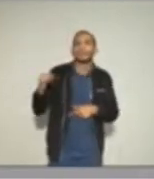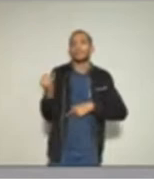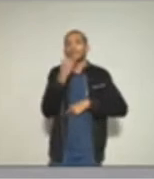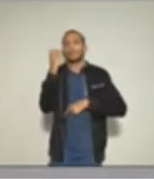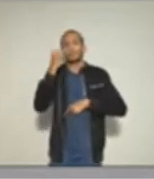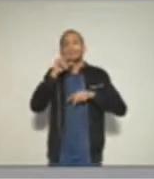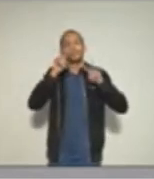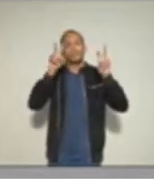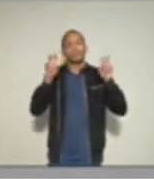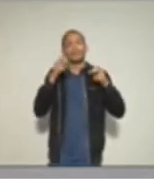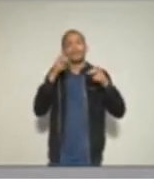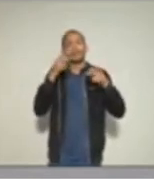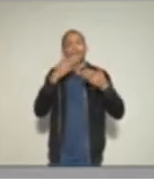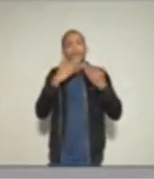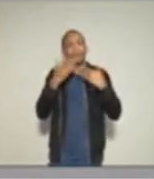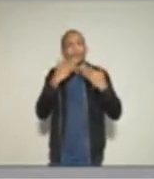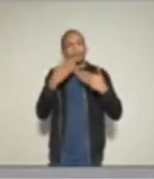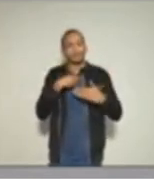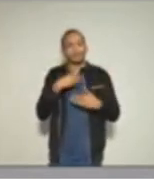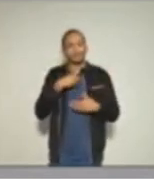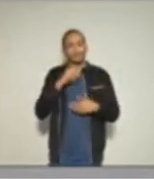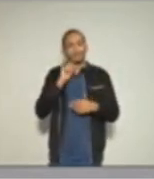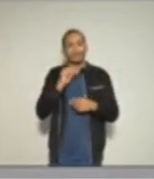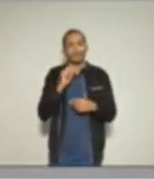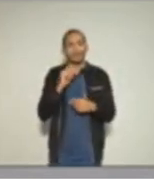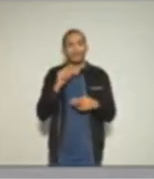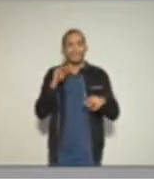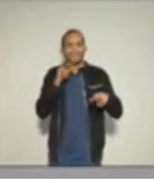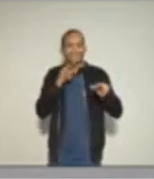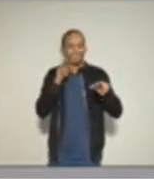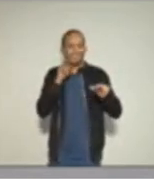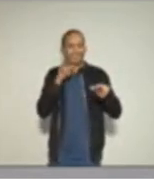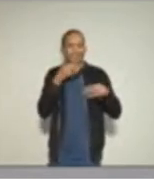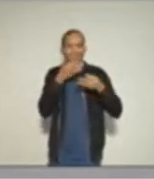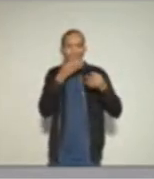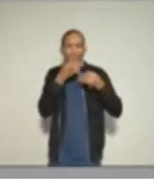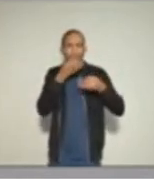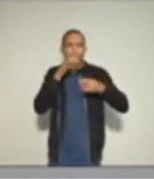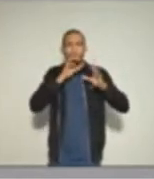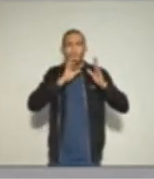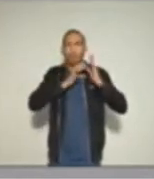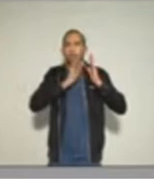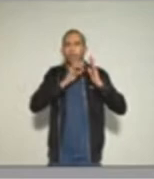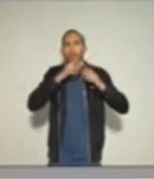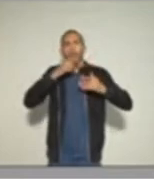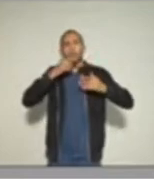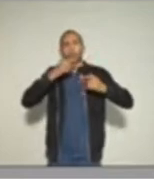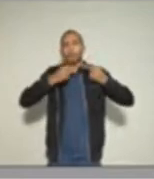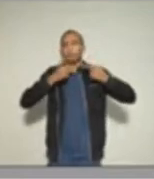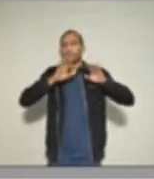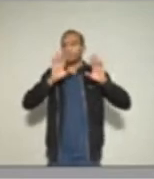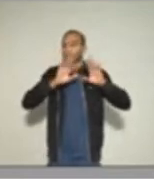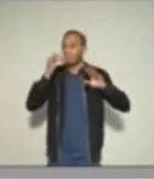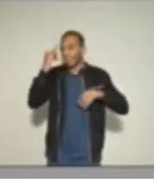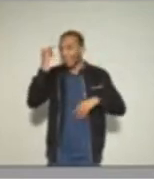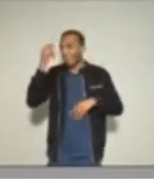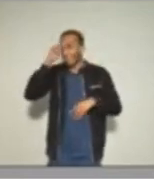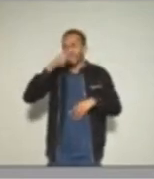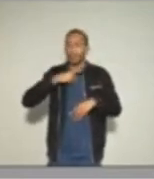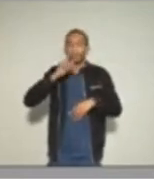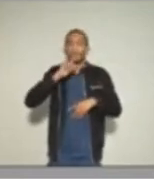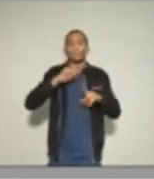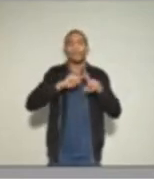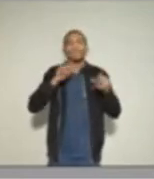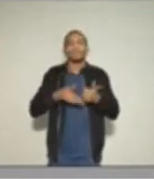tema de uma forma não com visão política partidária ou com viés ideológico, mas com uma visão